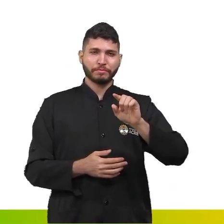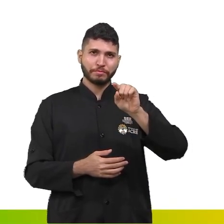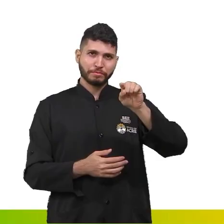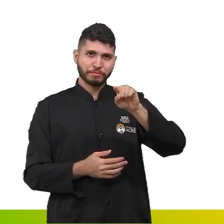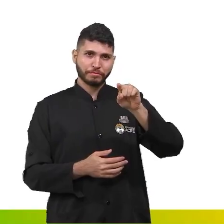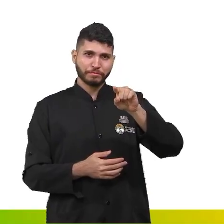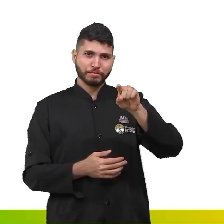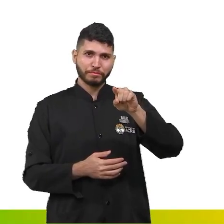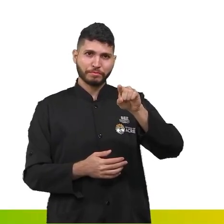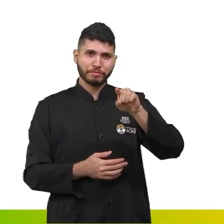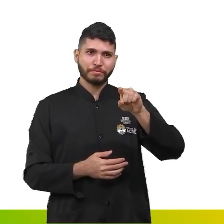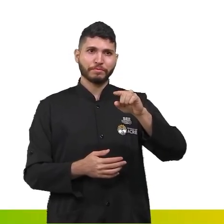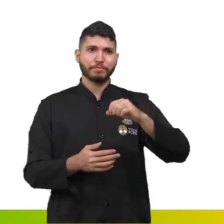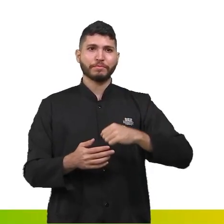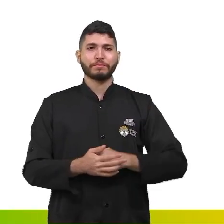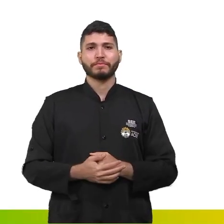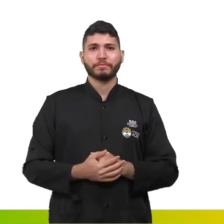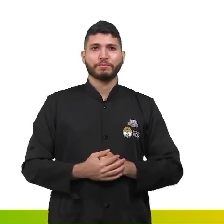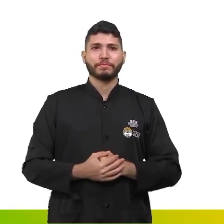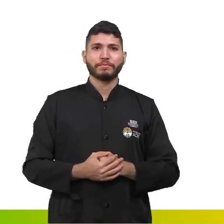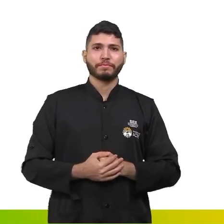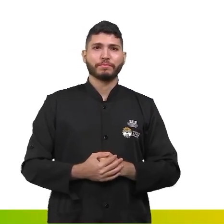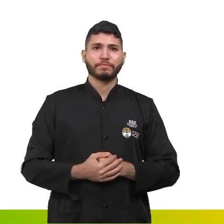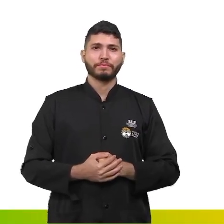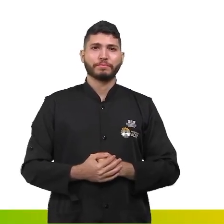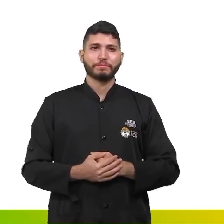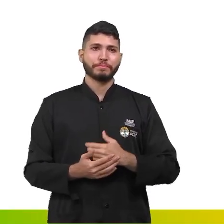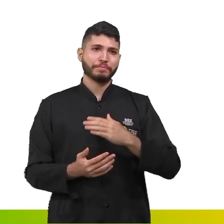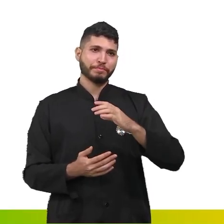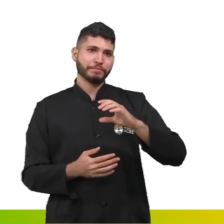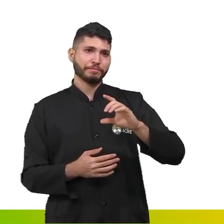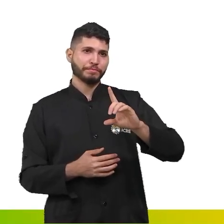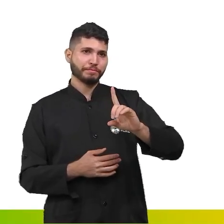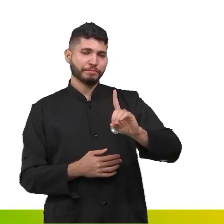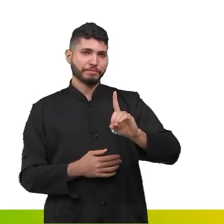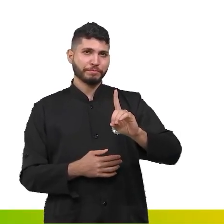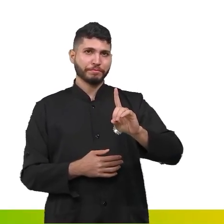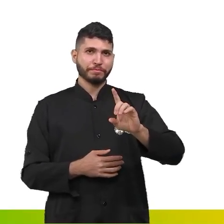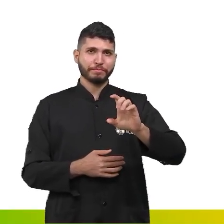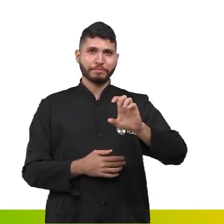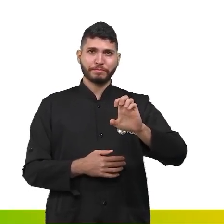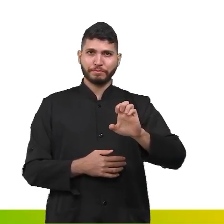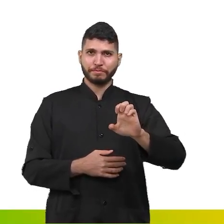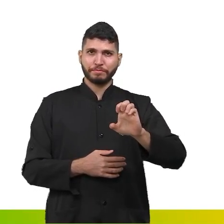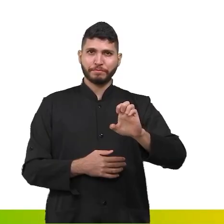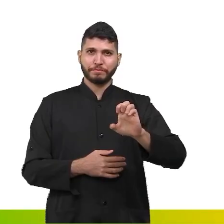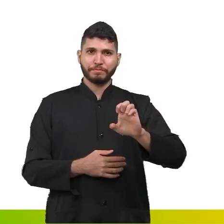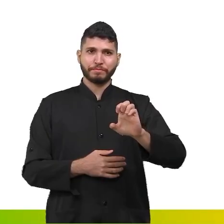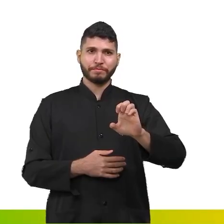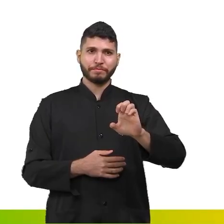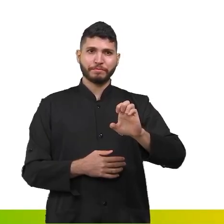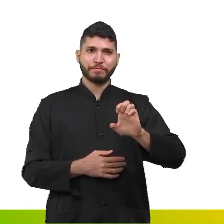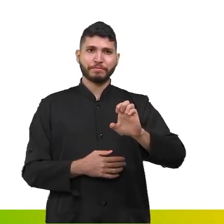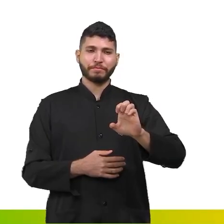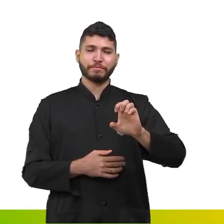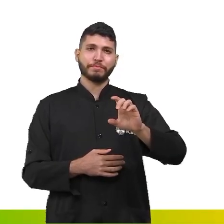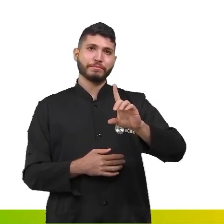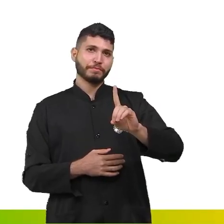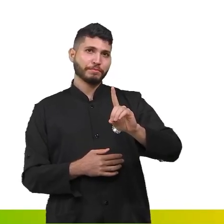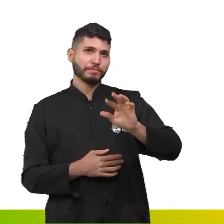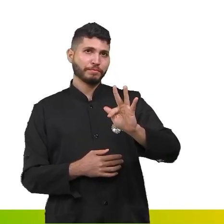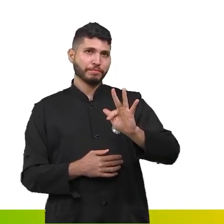C aqui, a medida do lado DE, tem medida F, então eu posso